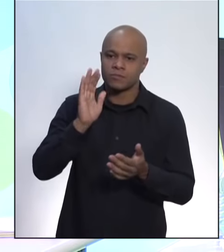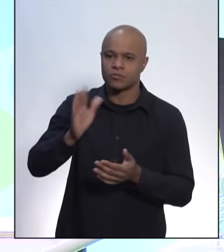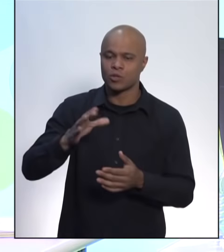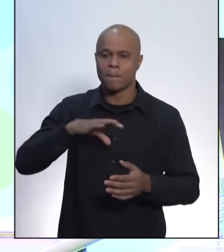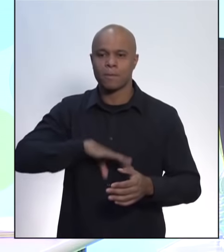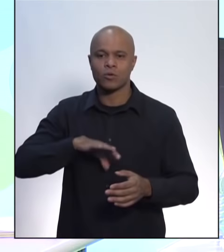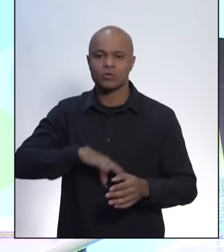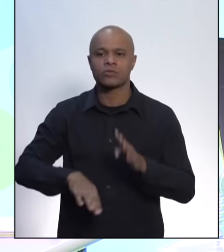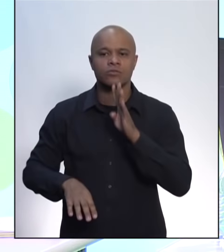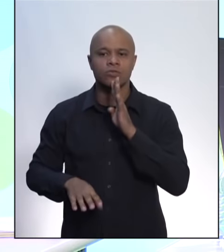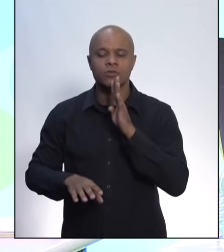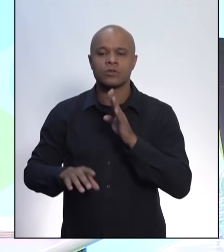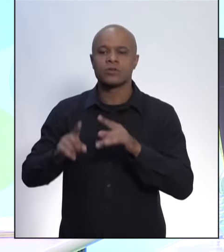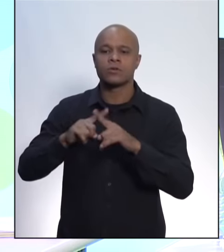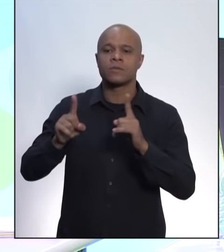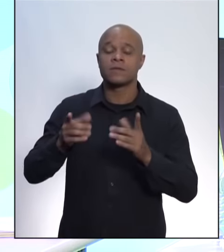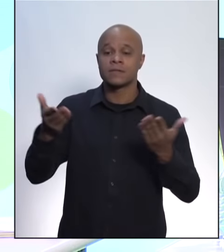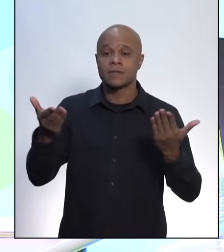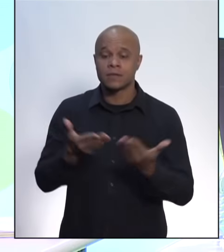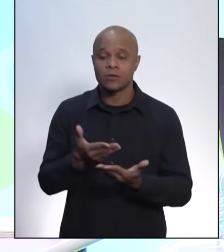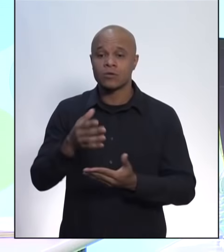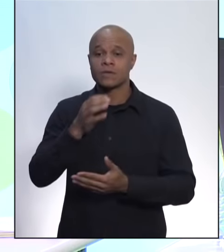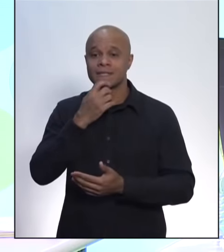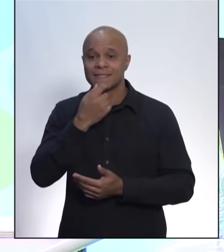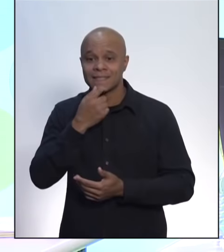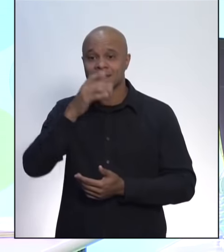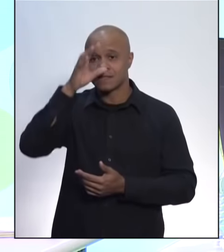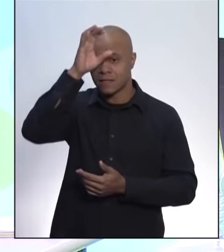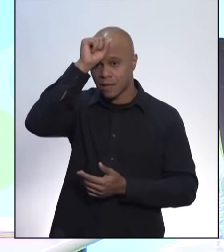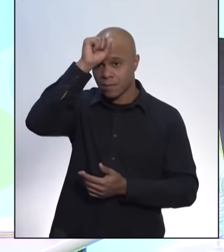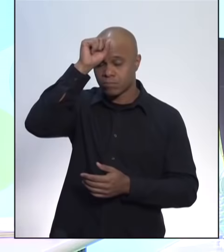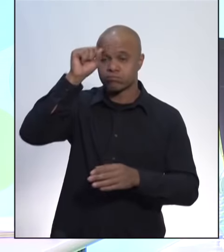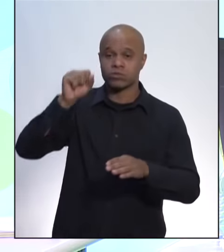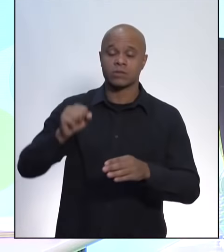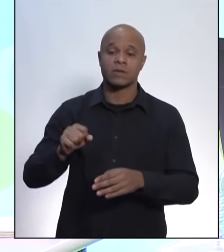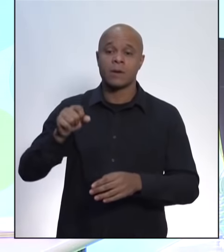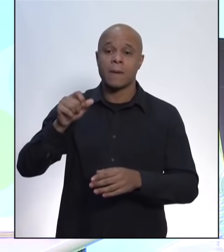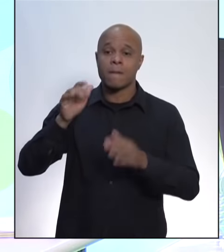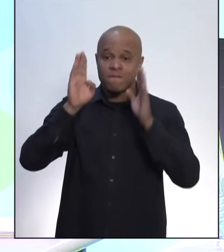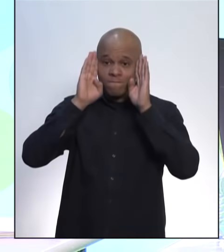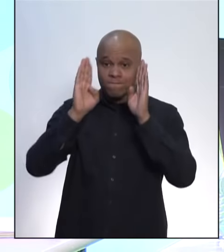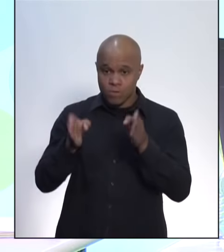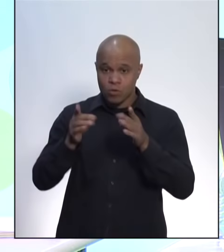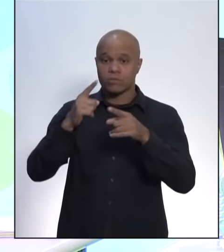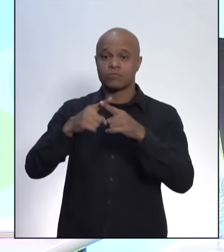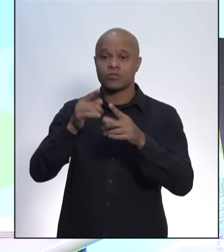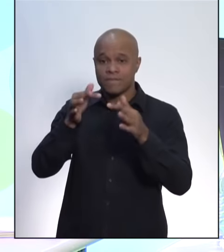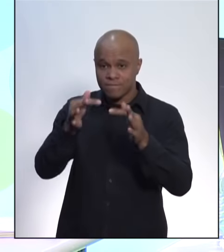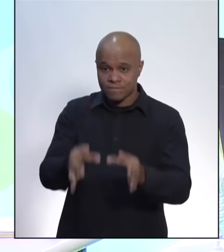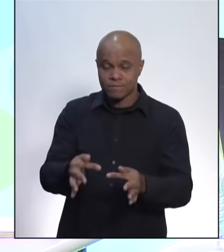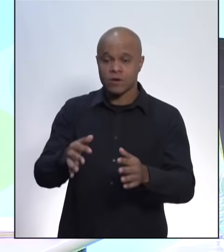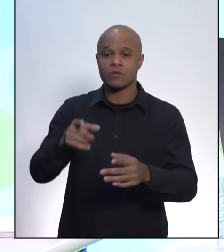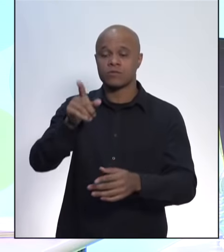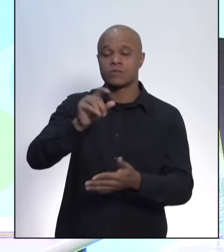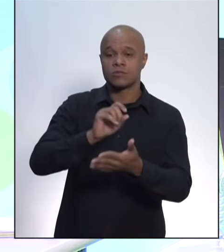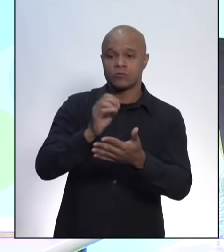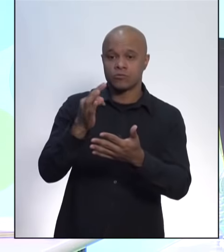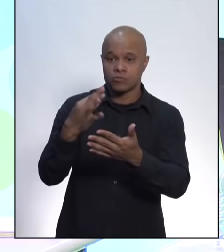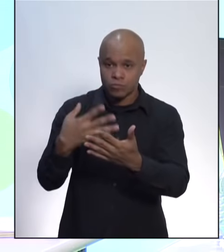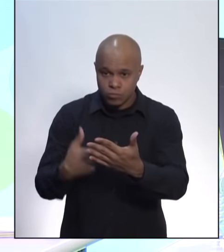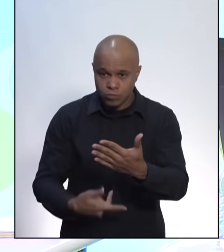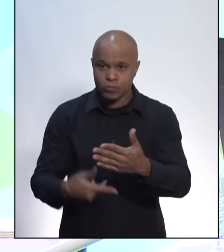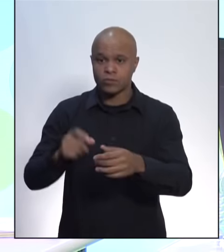aprender em inglês fiquem focados porque no final dessa sequência de aulas vocês vão produzir um texto